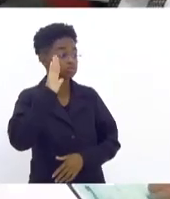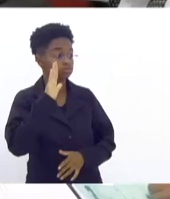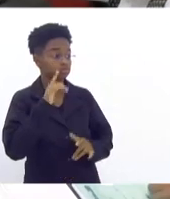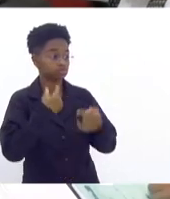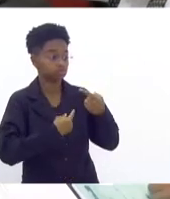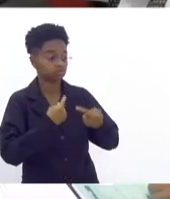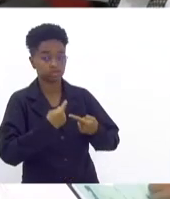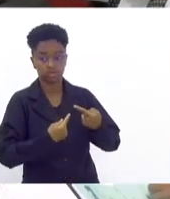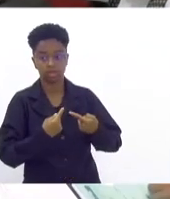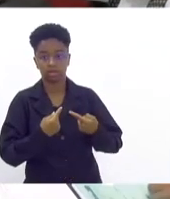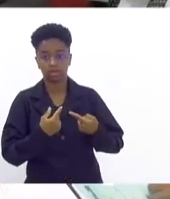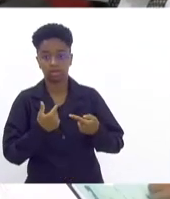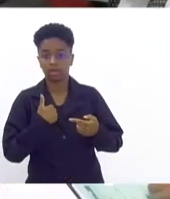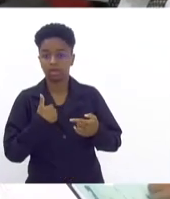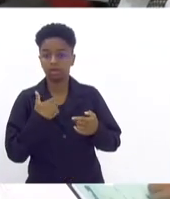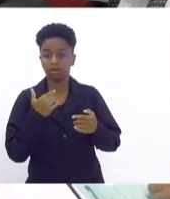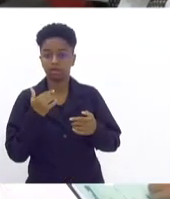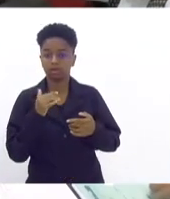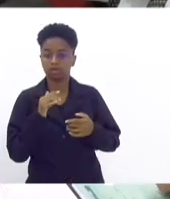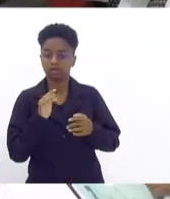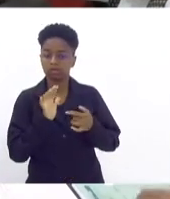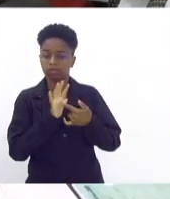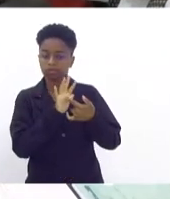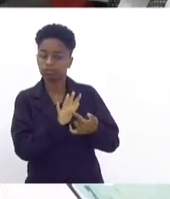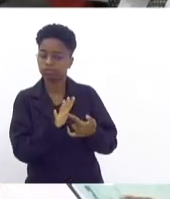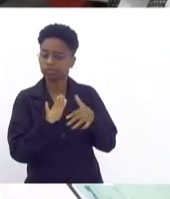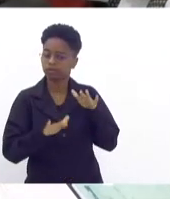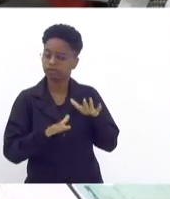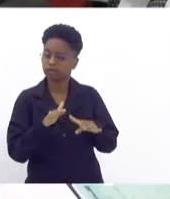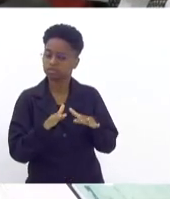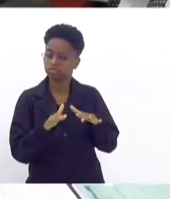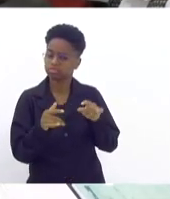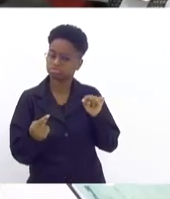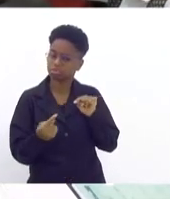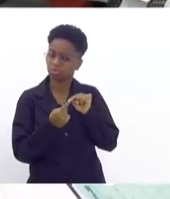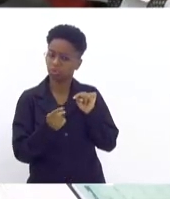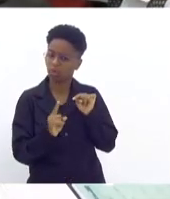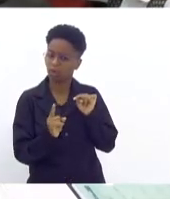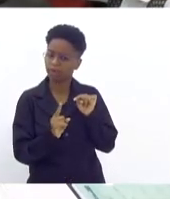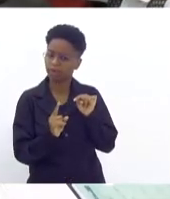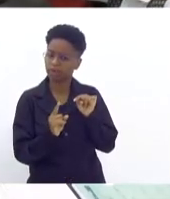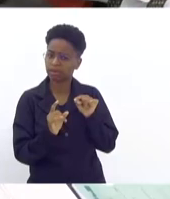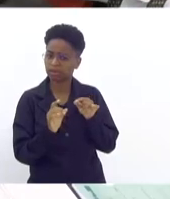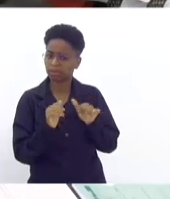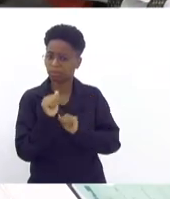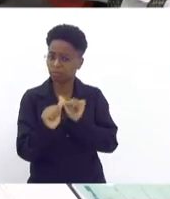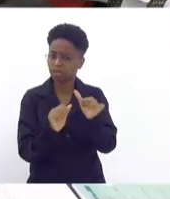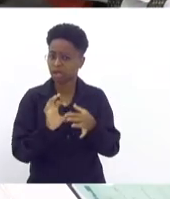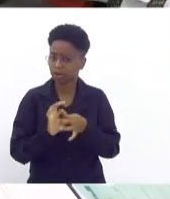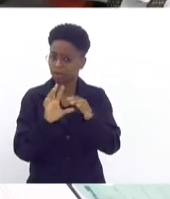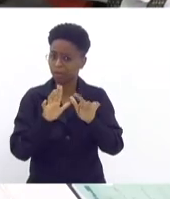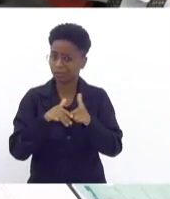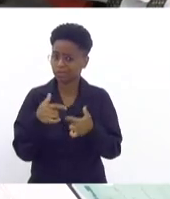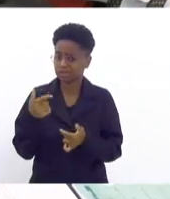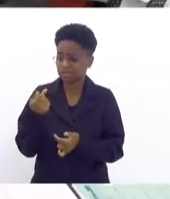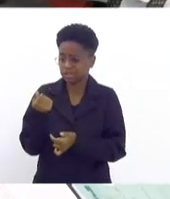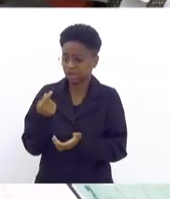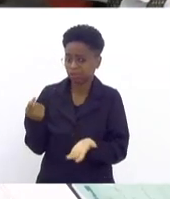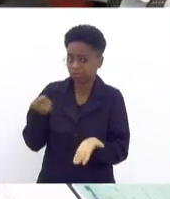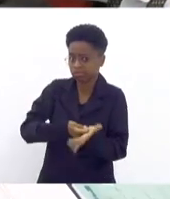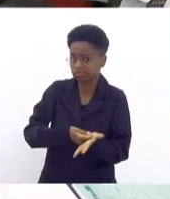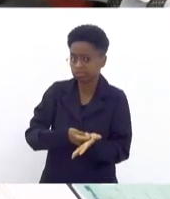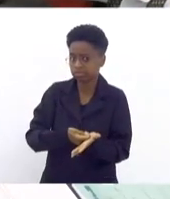Pacheco. A mesma questão que levanto... nesse caso, também não seria apropriado transformá-lo em autorizativo por conta do custeio?